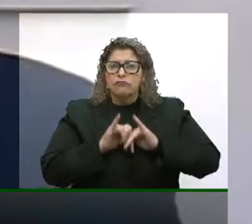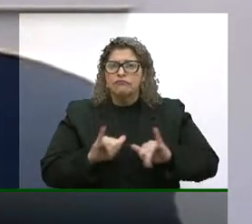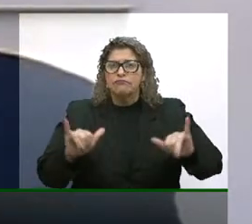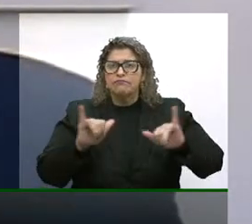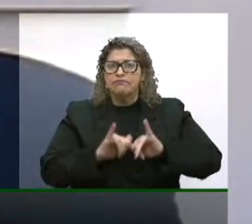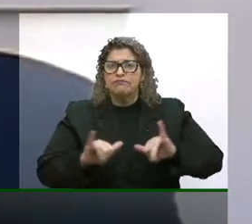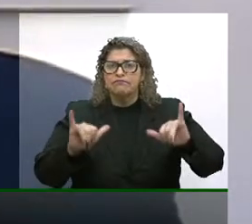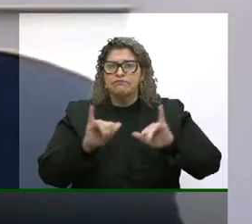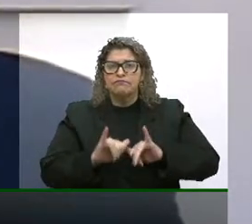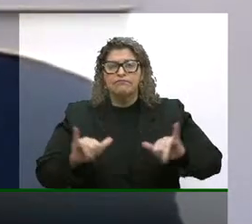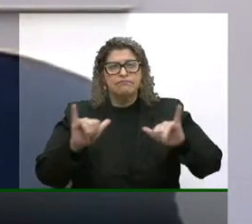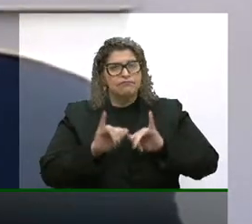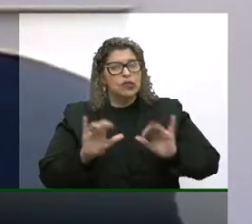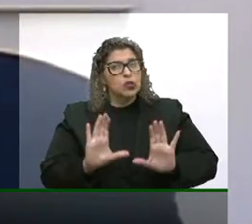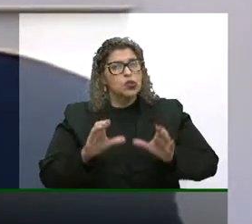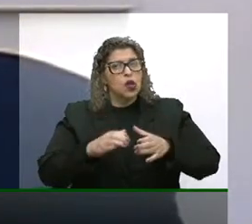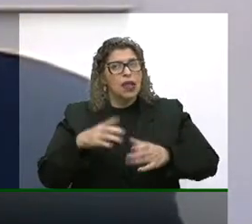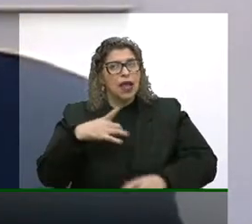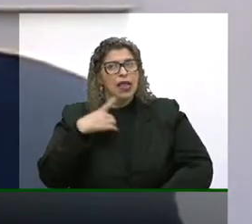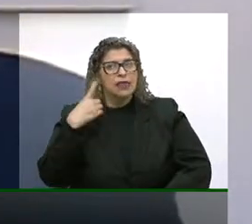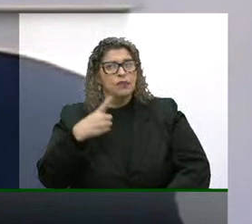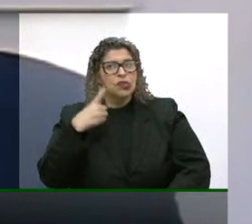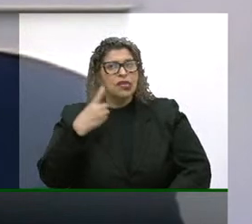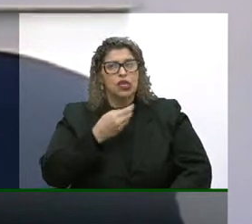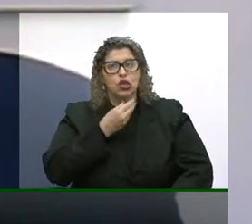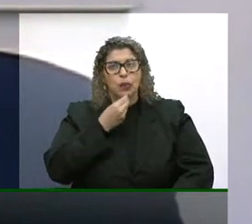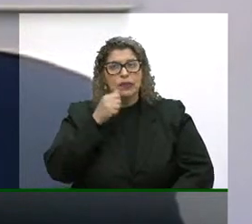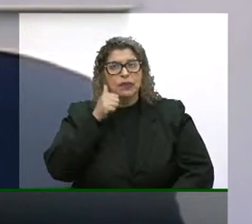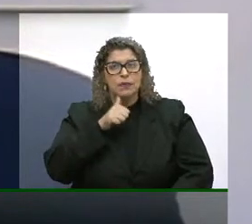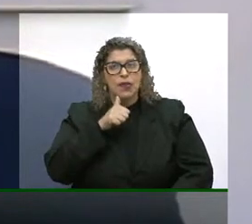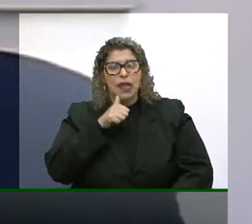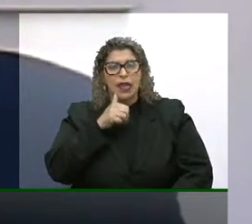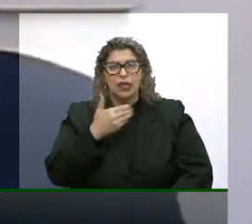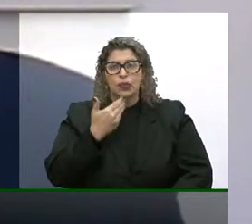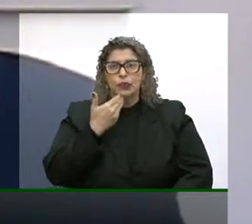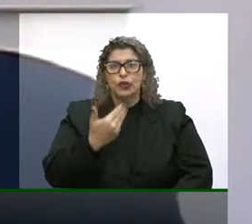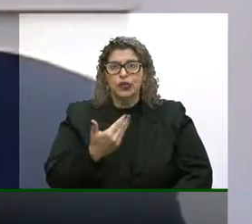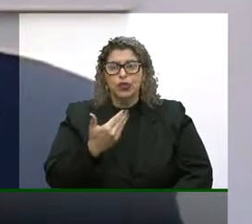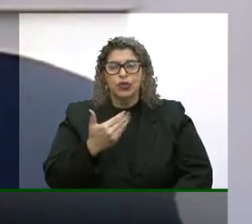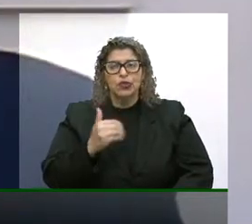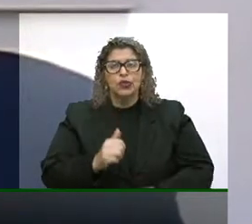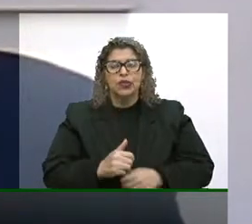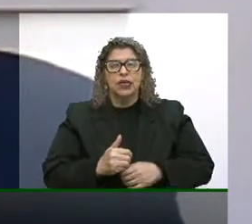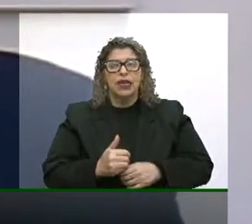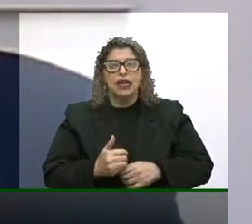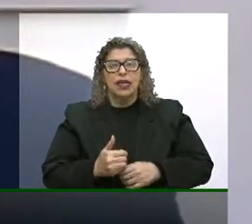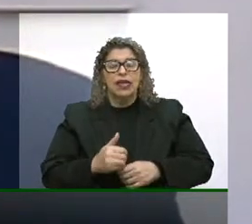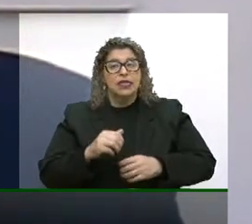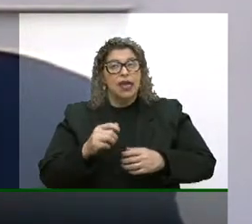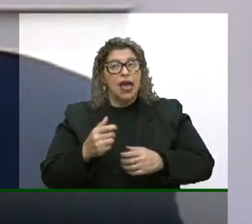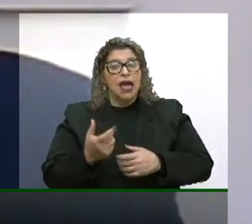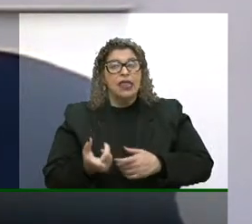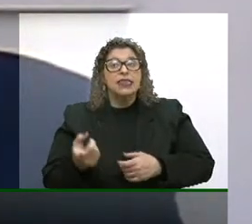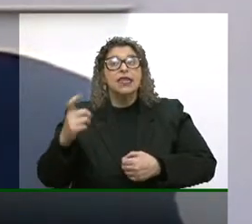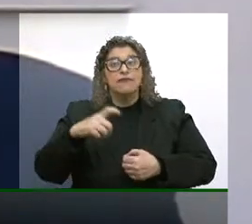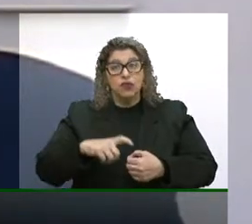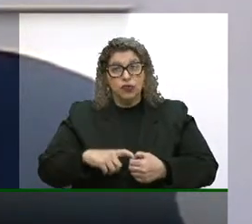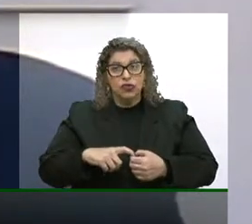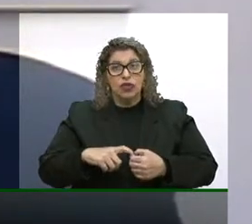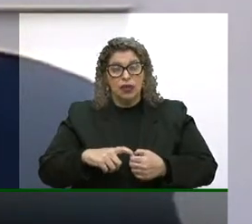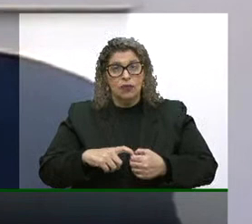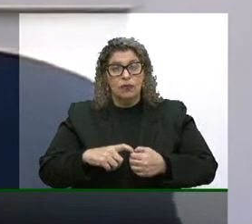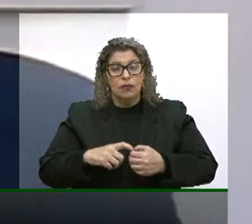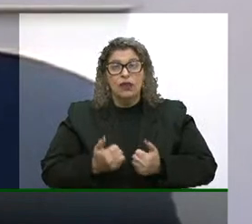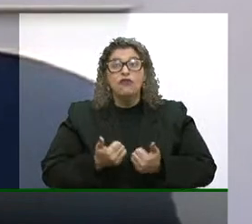comunicamos os colegas deputados e deputadas do pedido da devolução dos três projetos, eu pergunto a Vossa